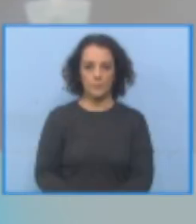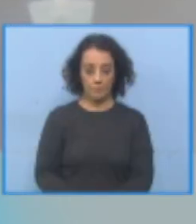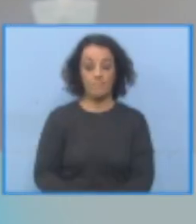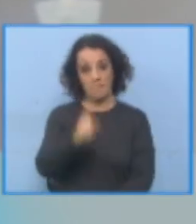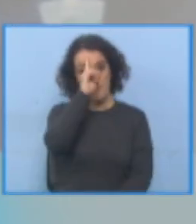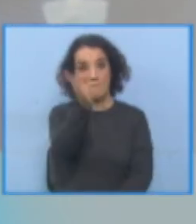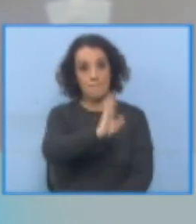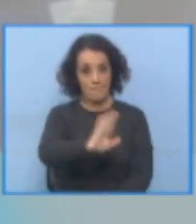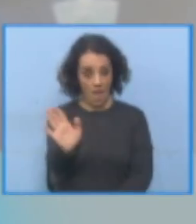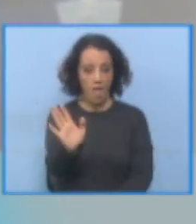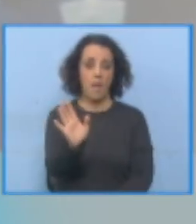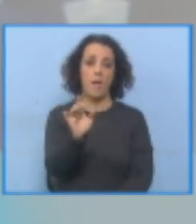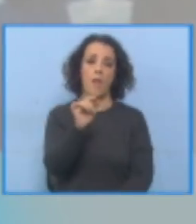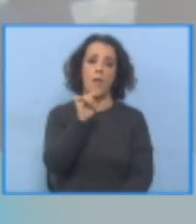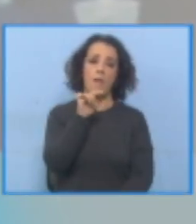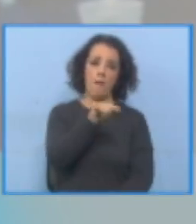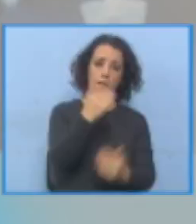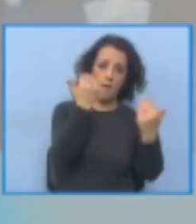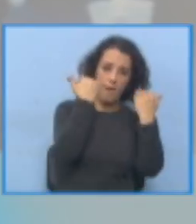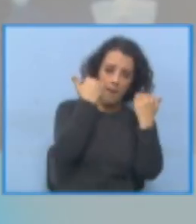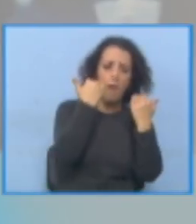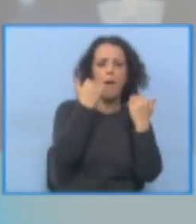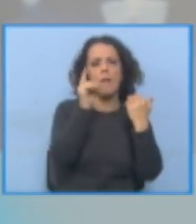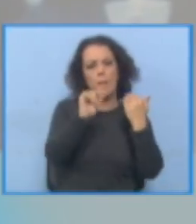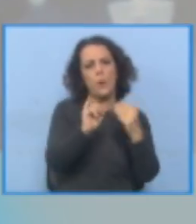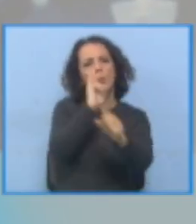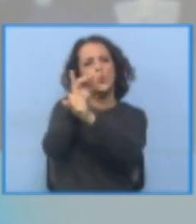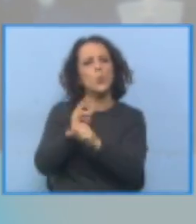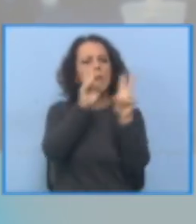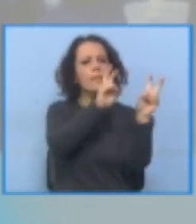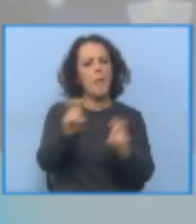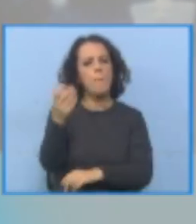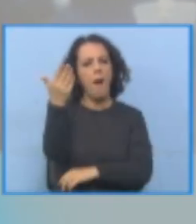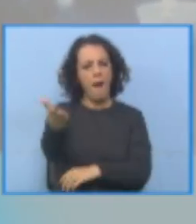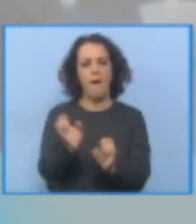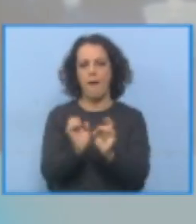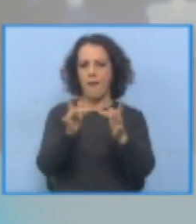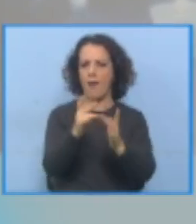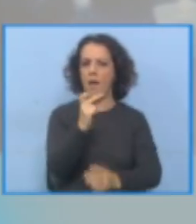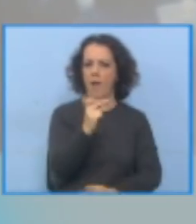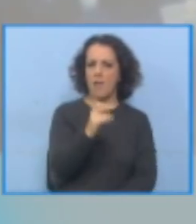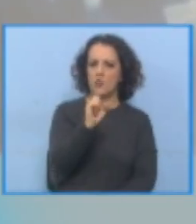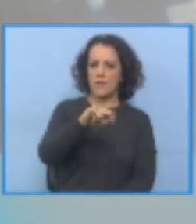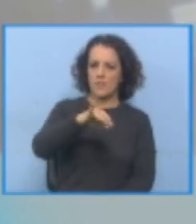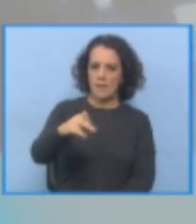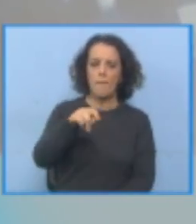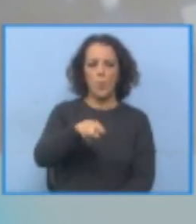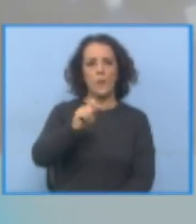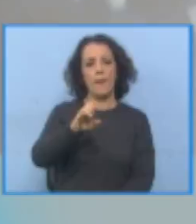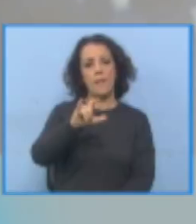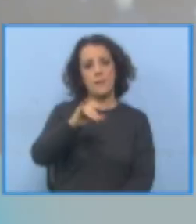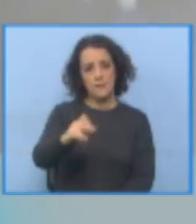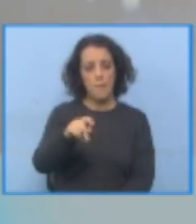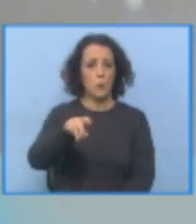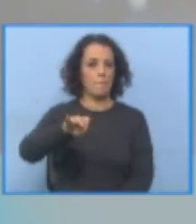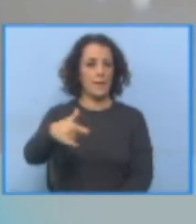Já sabe que pode encontrar estes e outros temas em agência.eclesia.pt, é o portal informativo da Igreja